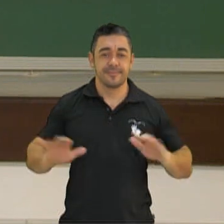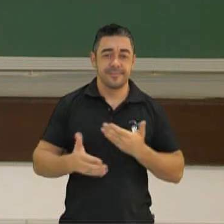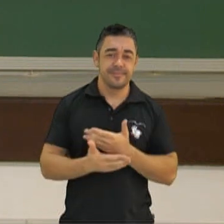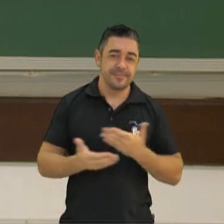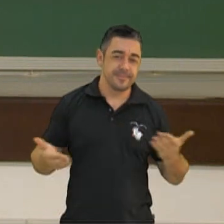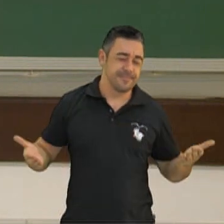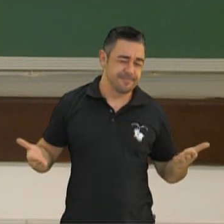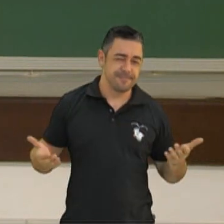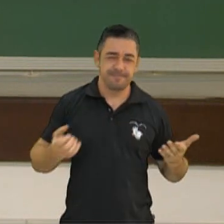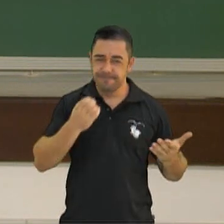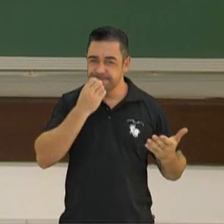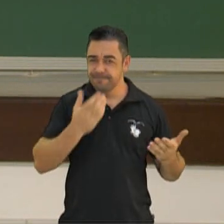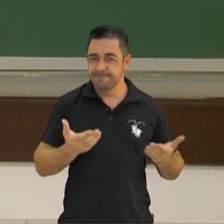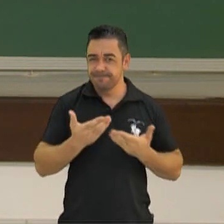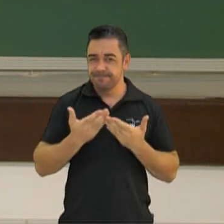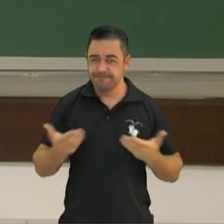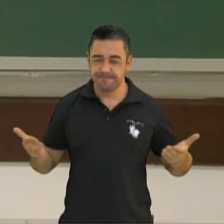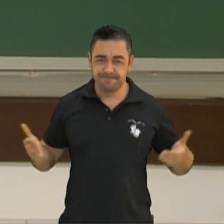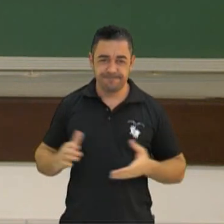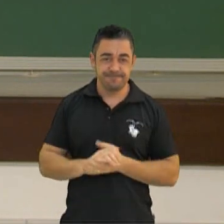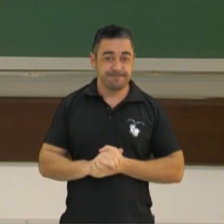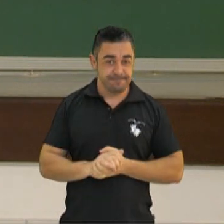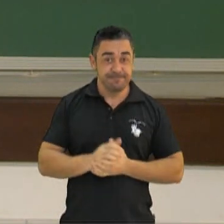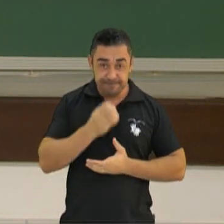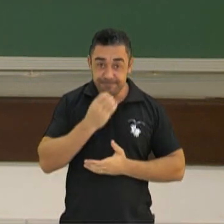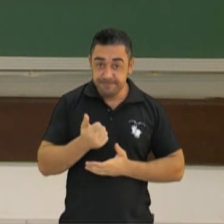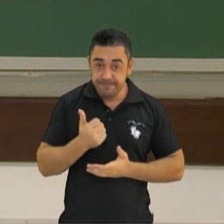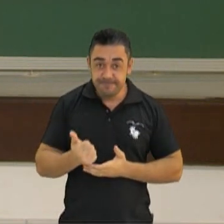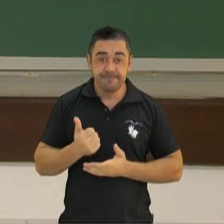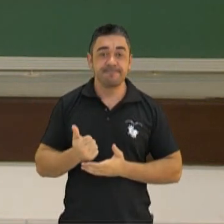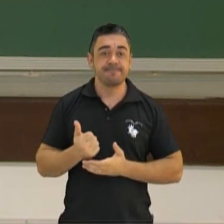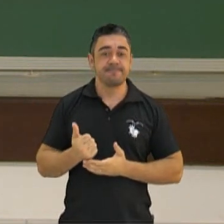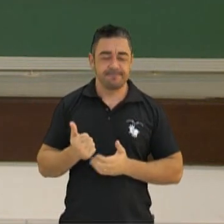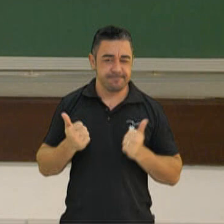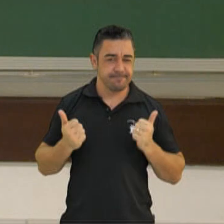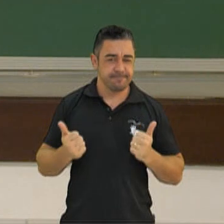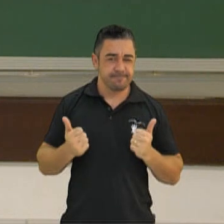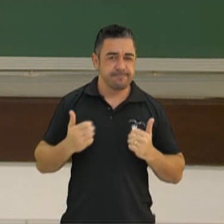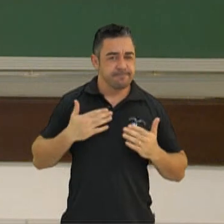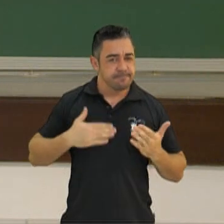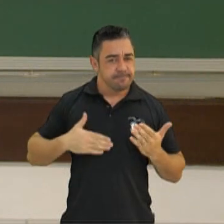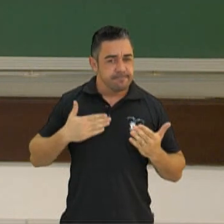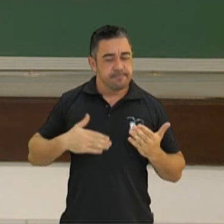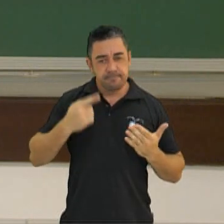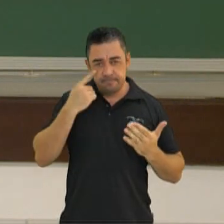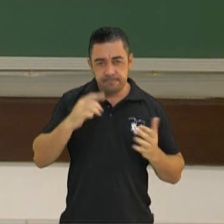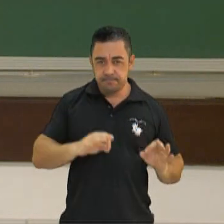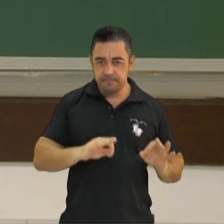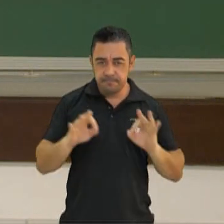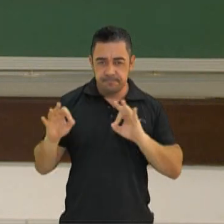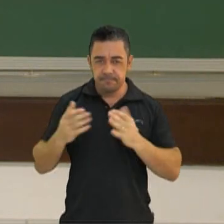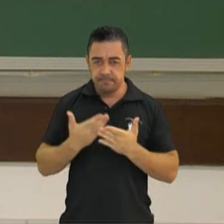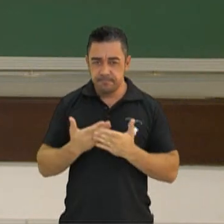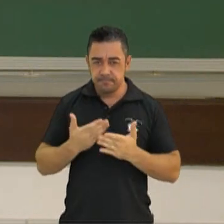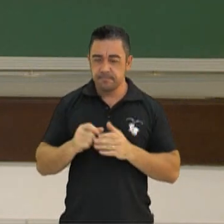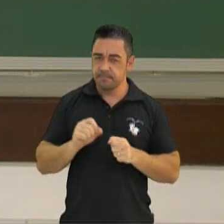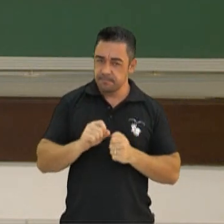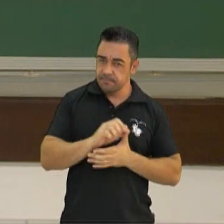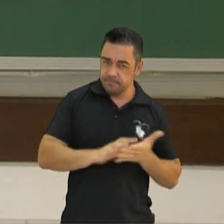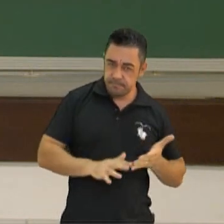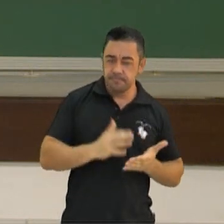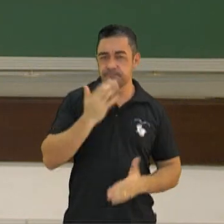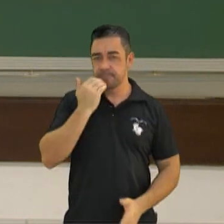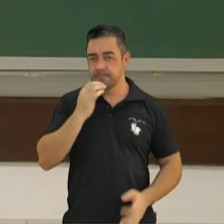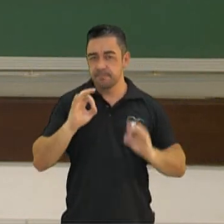Olá, pessoas! Tudo bem com vocês? Estão bem? Caminhandinho bem, acompanhando as aulas, fazendo exercício, se